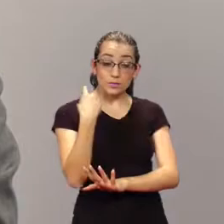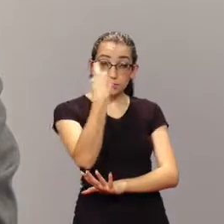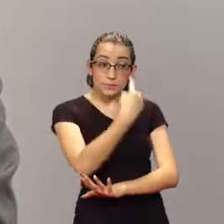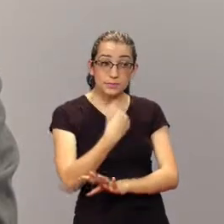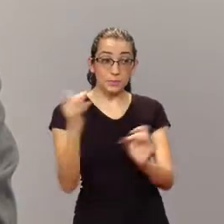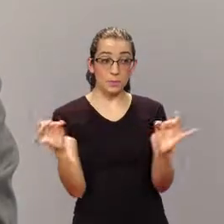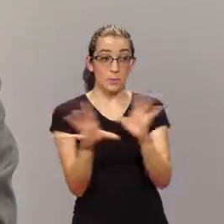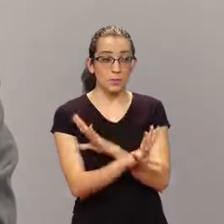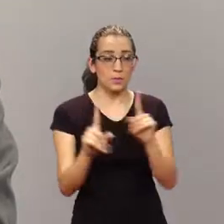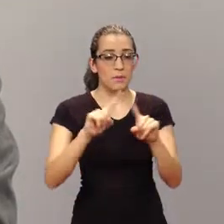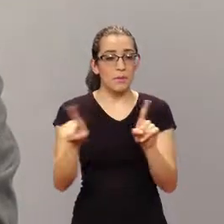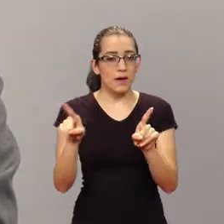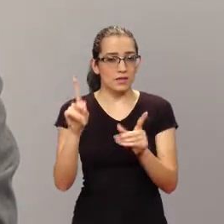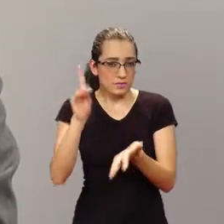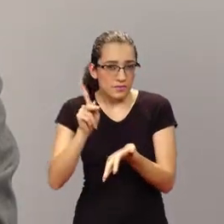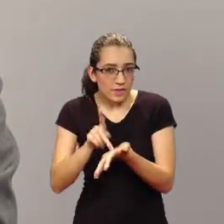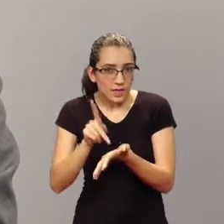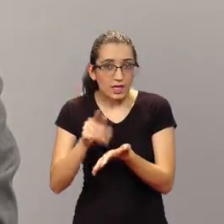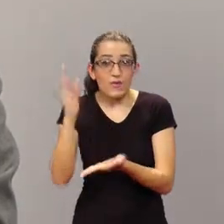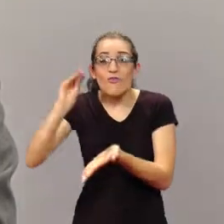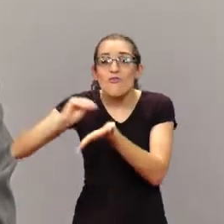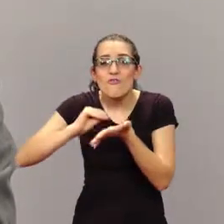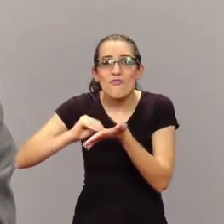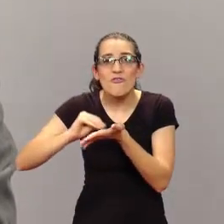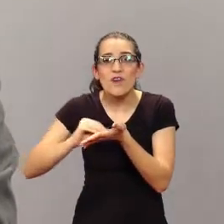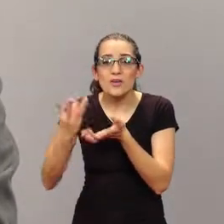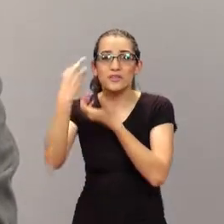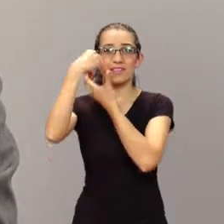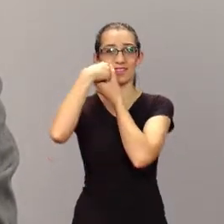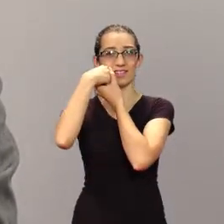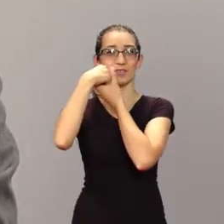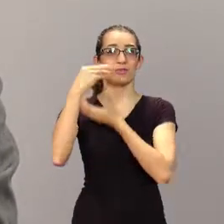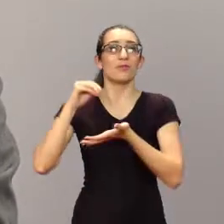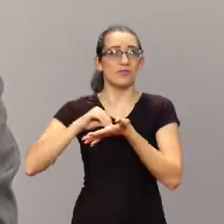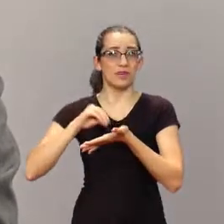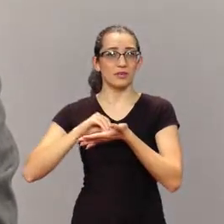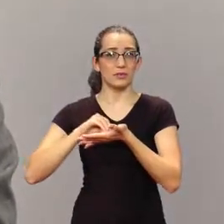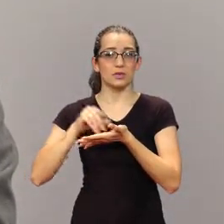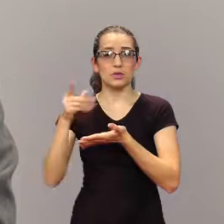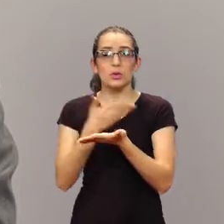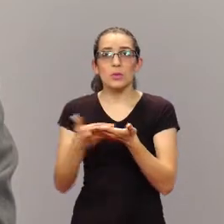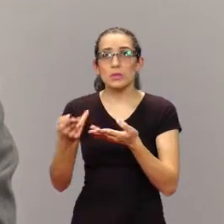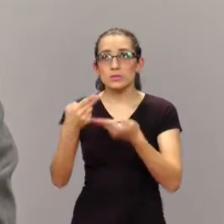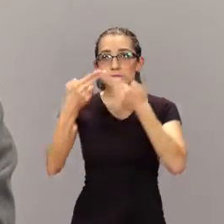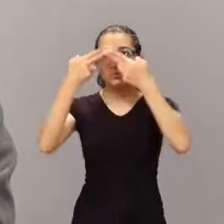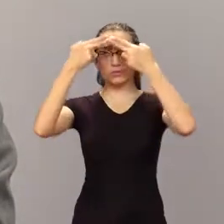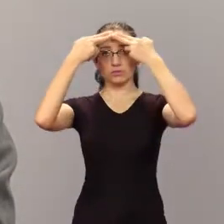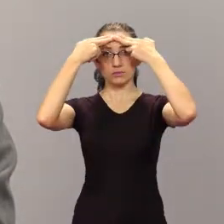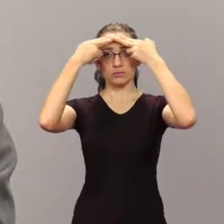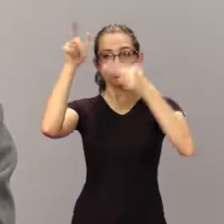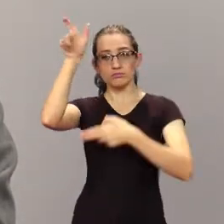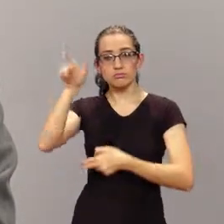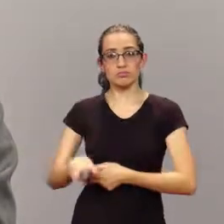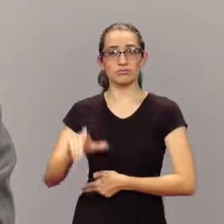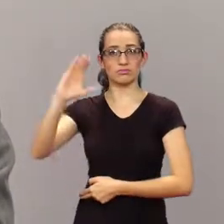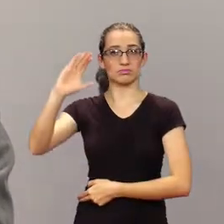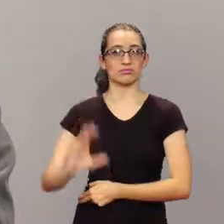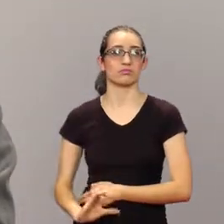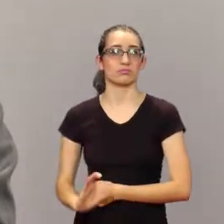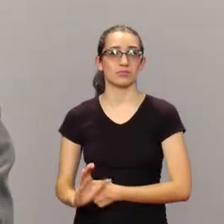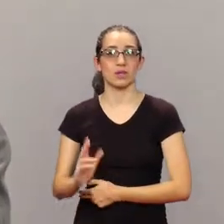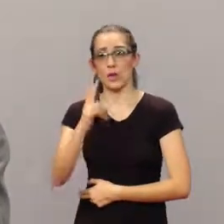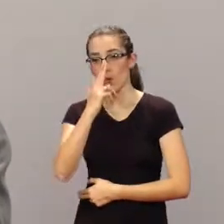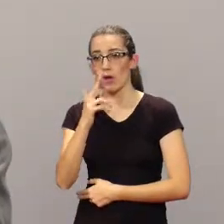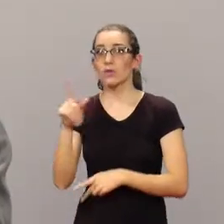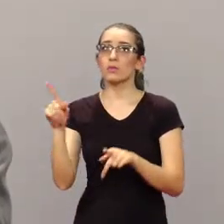mas o paciente fica mutilado, fica sem o seu dente. Sim. E isso gera um trauma no paciente,